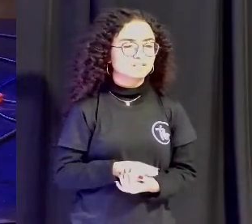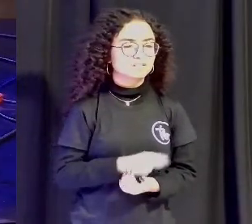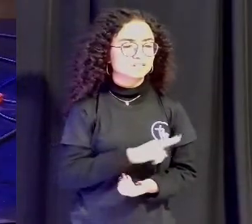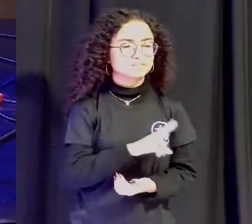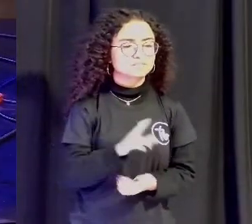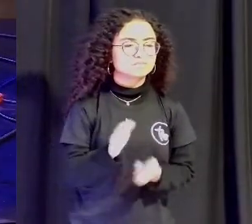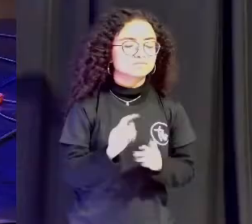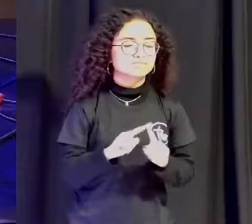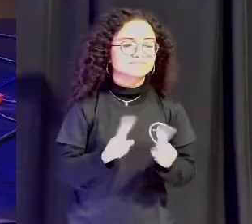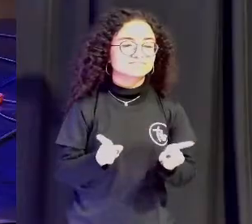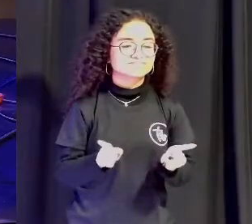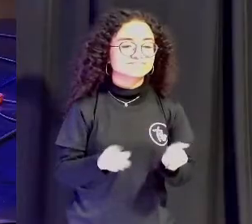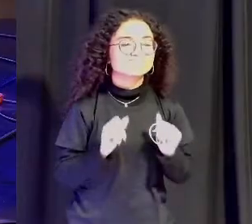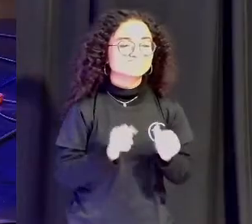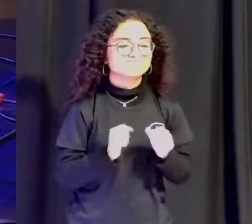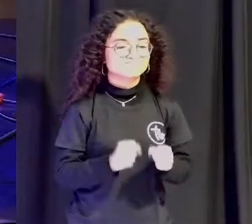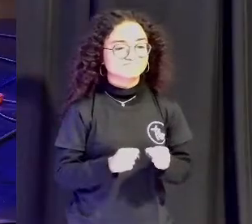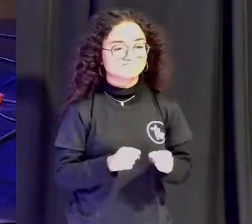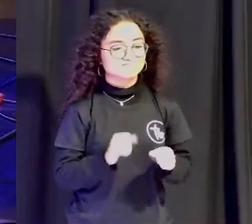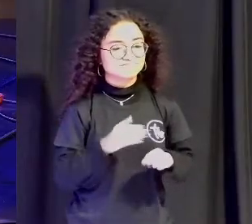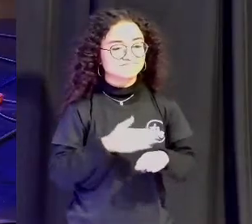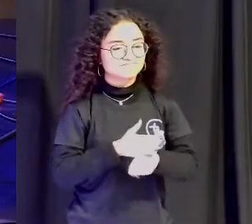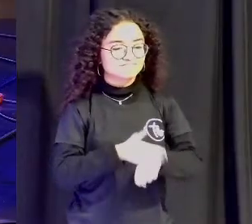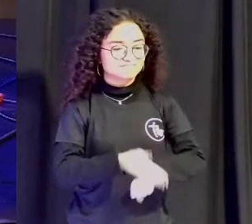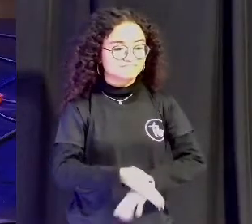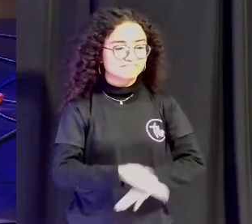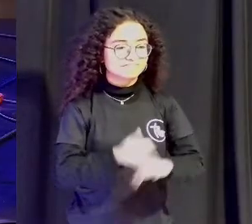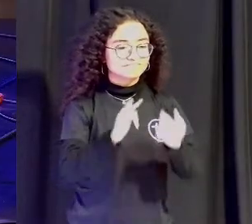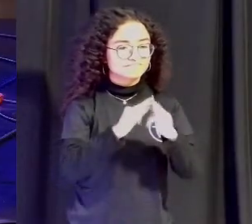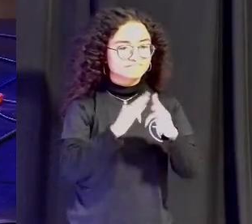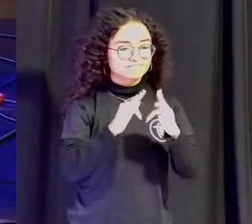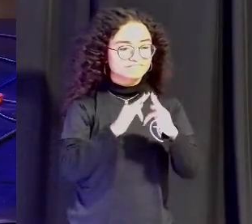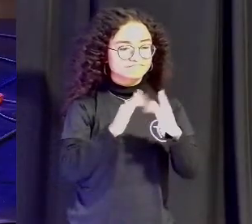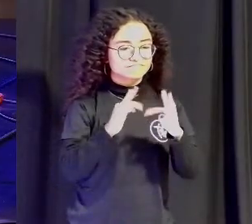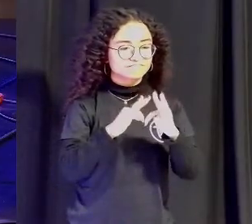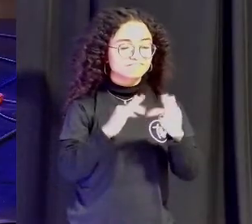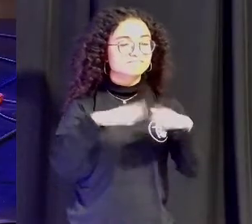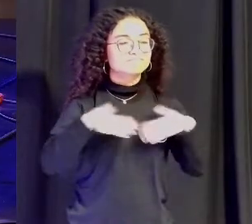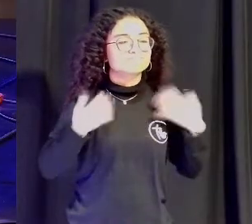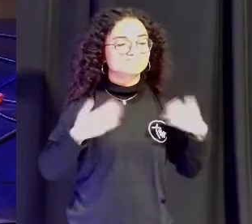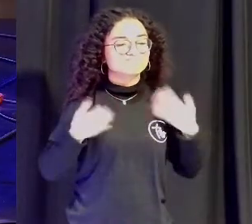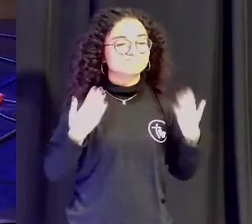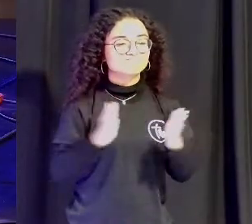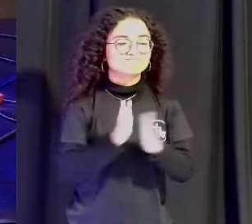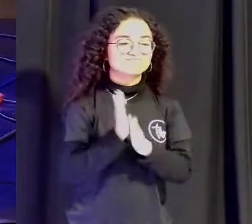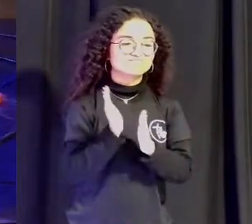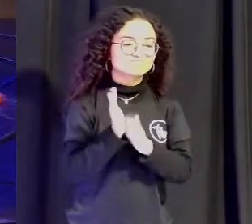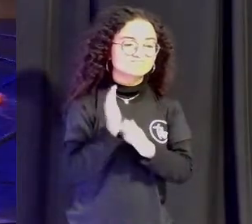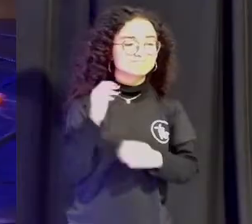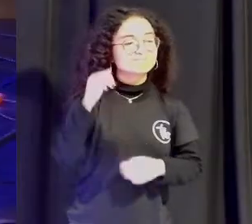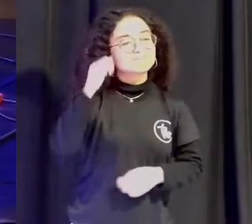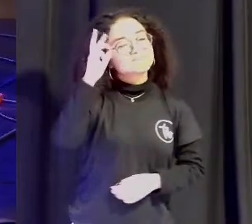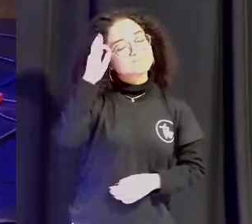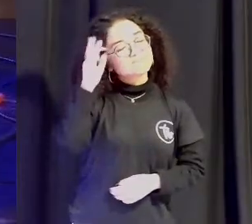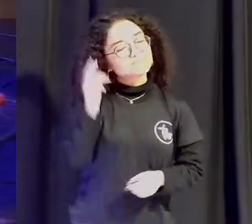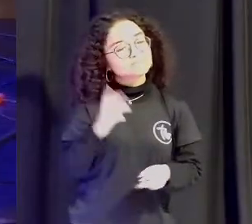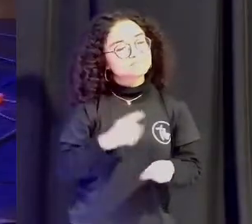agora, saltando e louvando ao Senhor, porque Jesus cura,